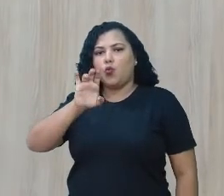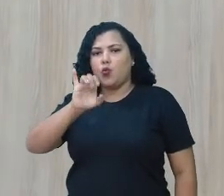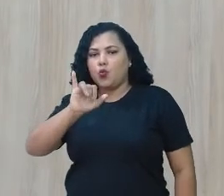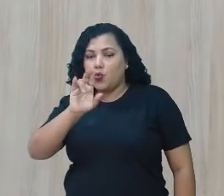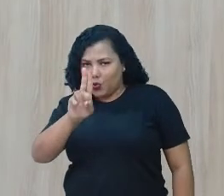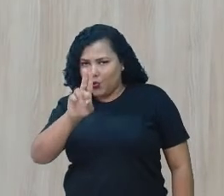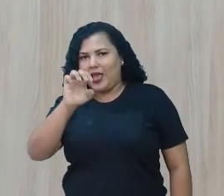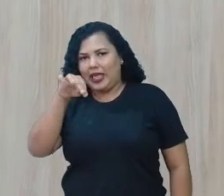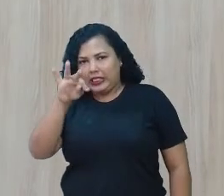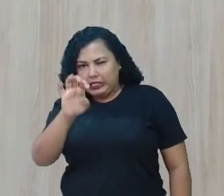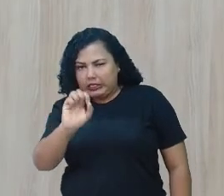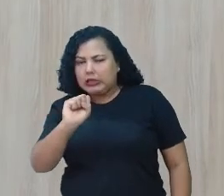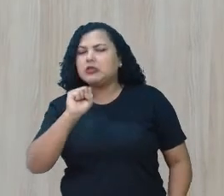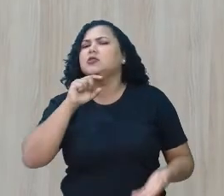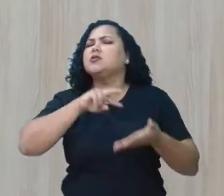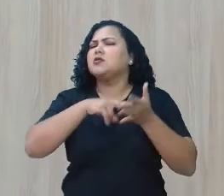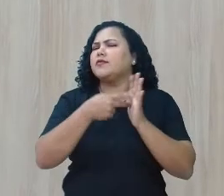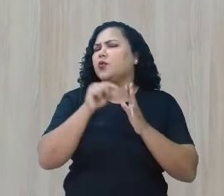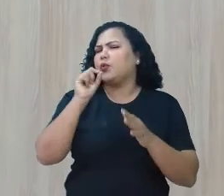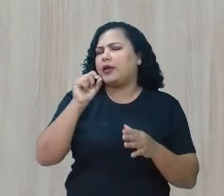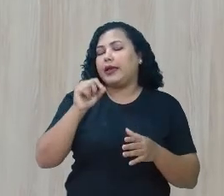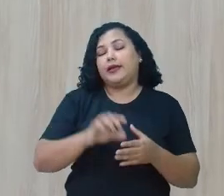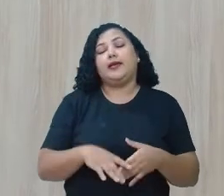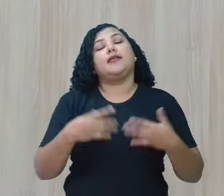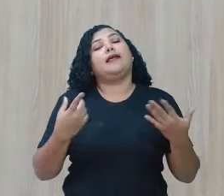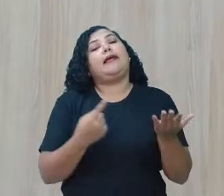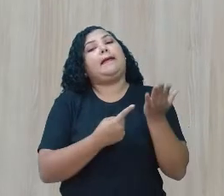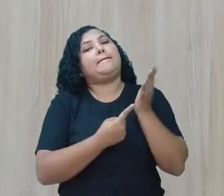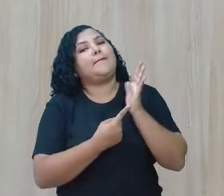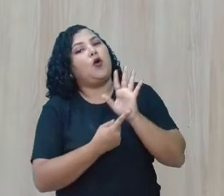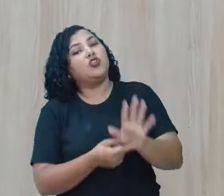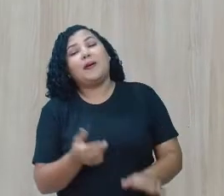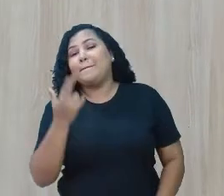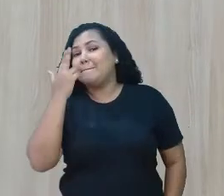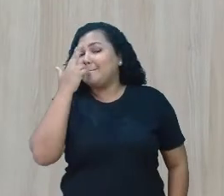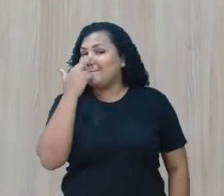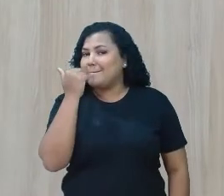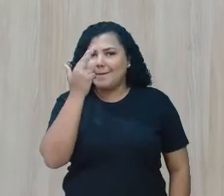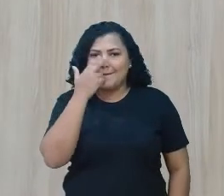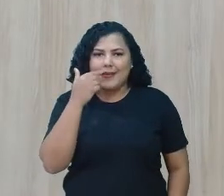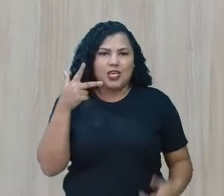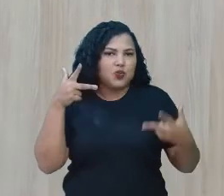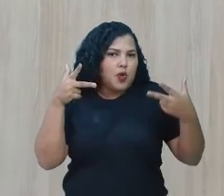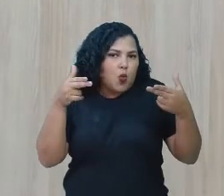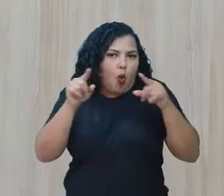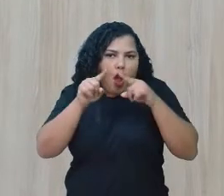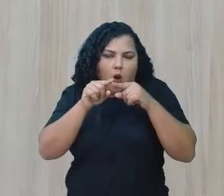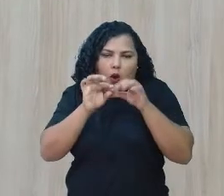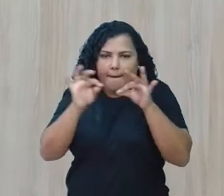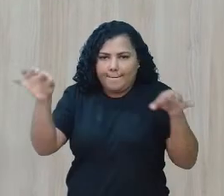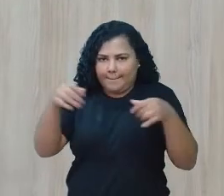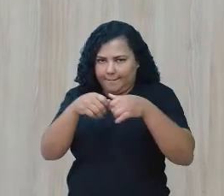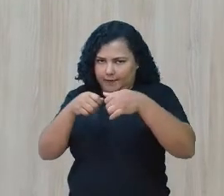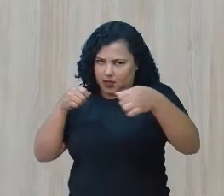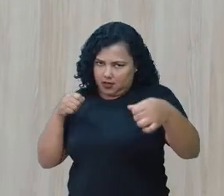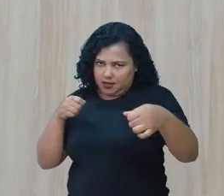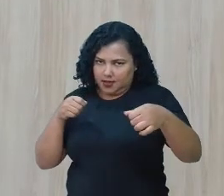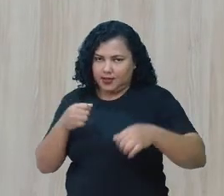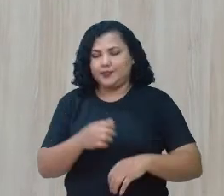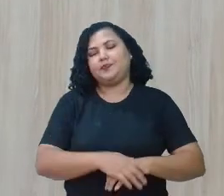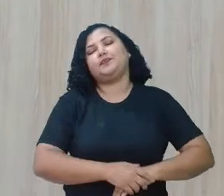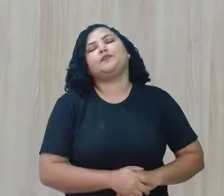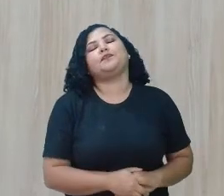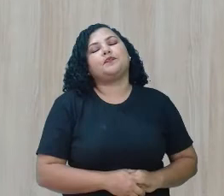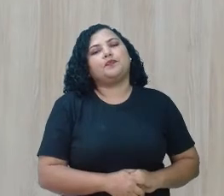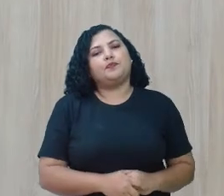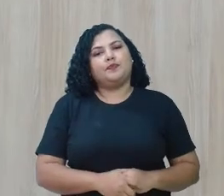ângulos congruentes, Pedro? São ângulos que apresentam a mesma medida, tá bom? Então, ângulos opostos pelo vértice são